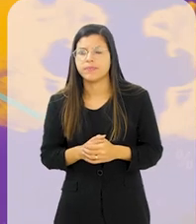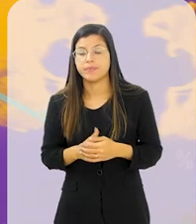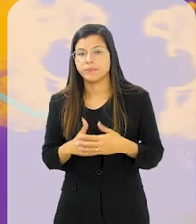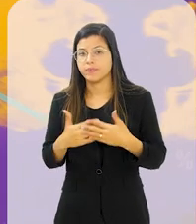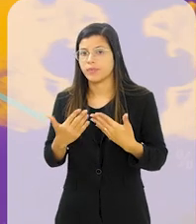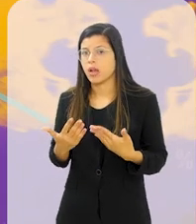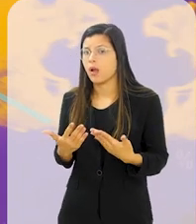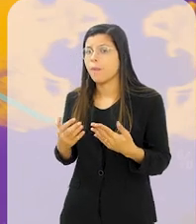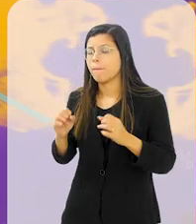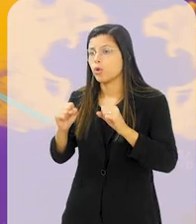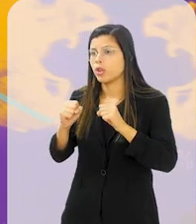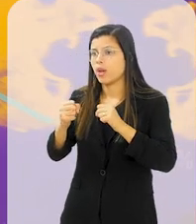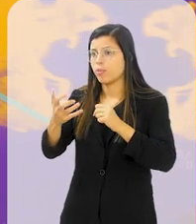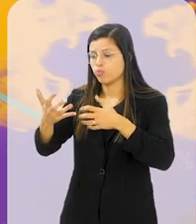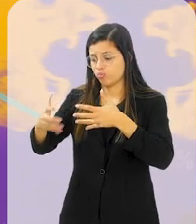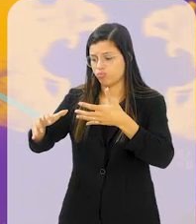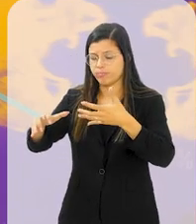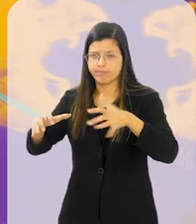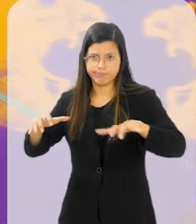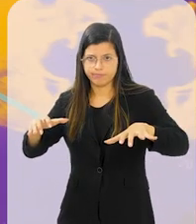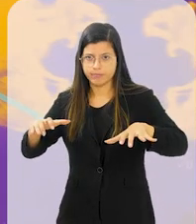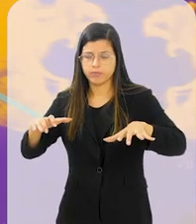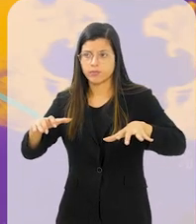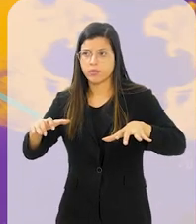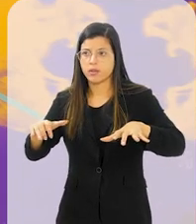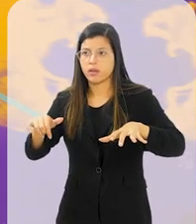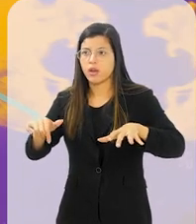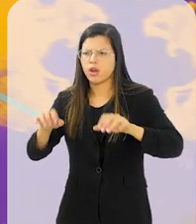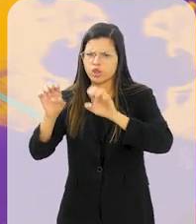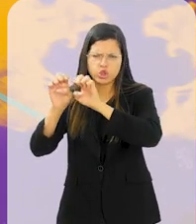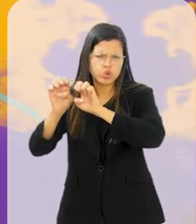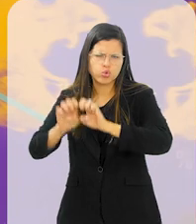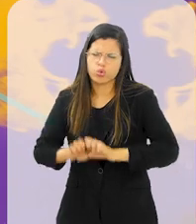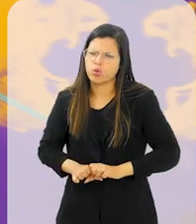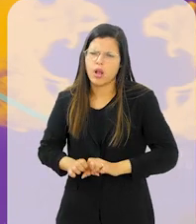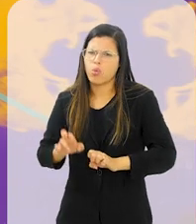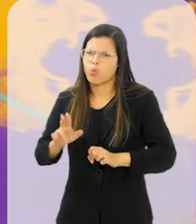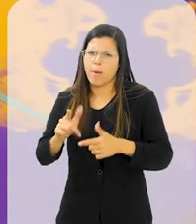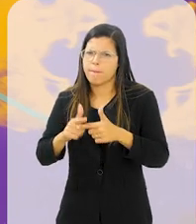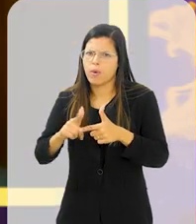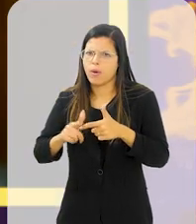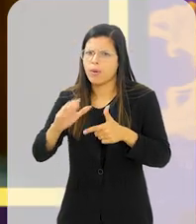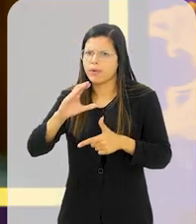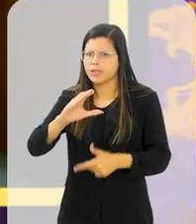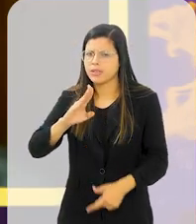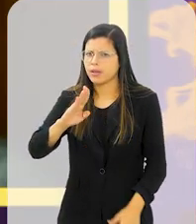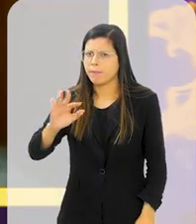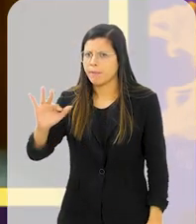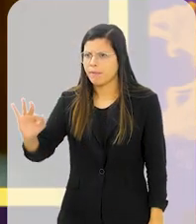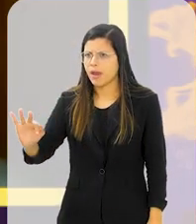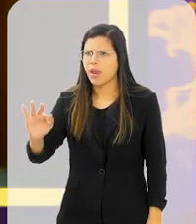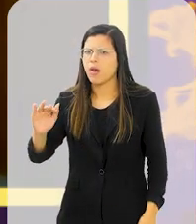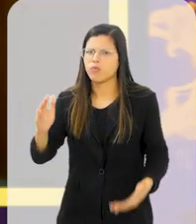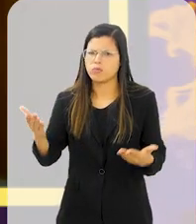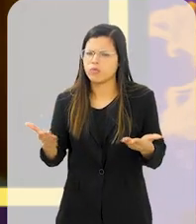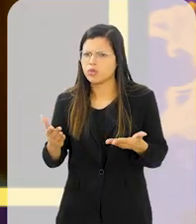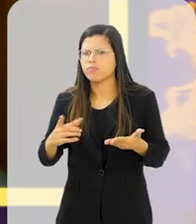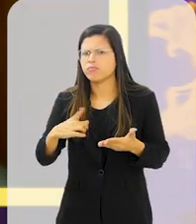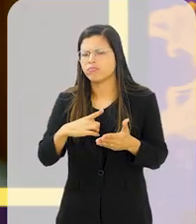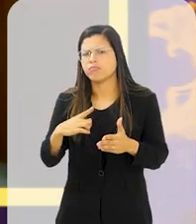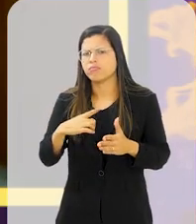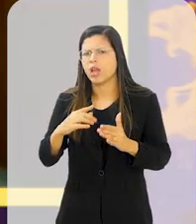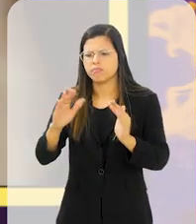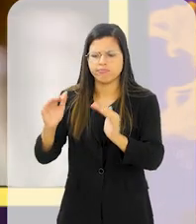organização, podemos subdividir em duas formas, né? Sim, a parte estrutural não é problema. Hoje a CBF é uma instituição superavitária, É verdade.